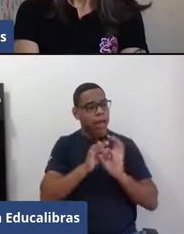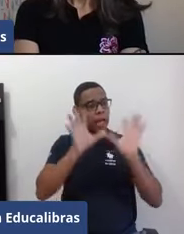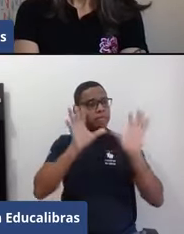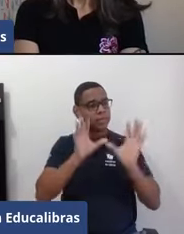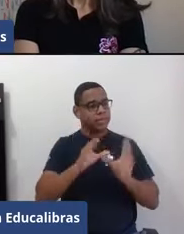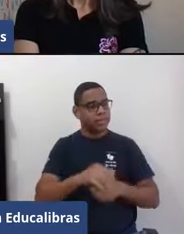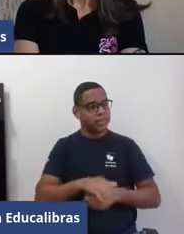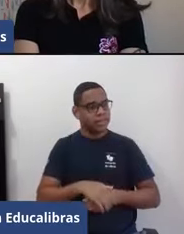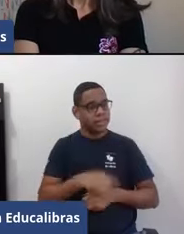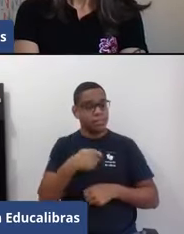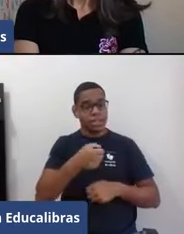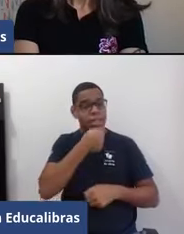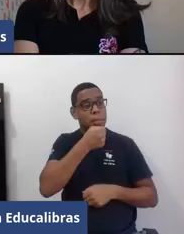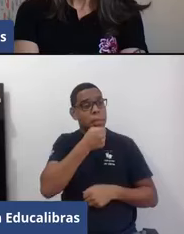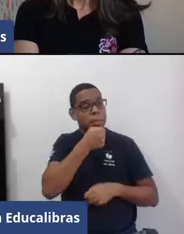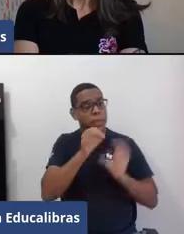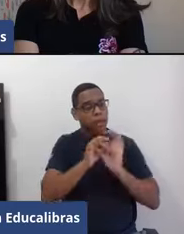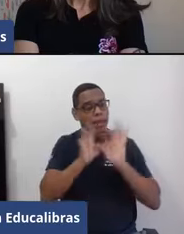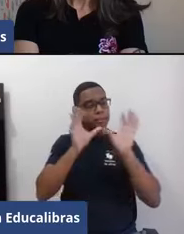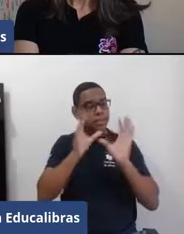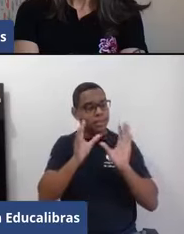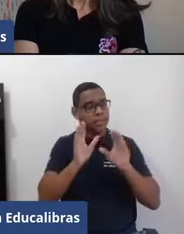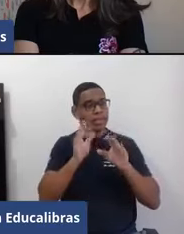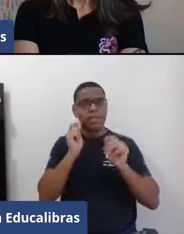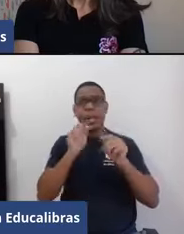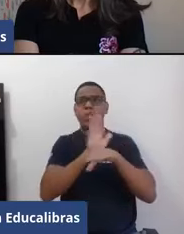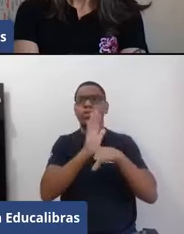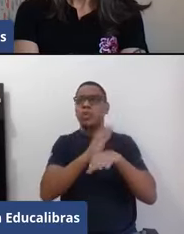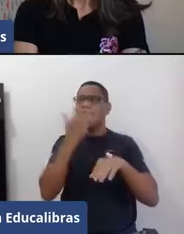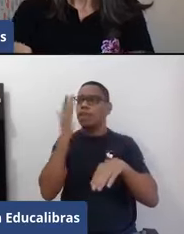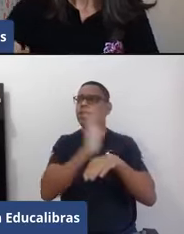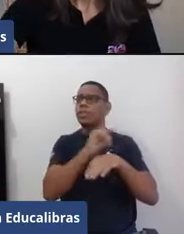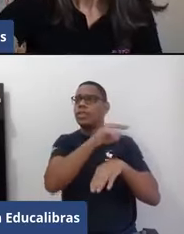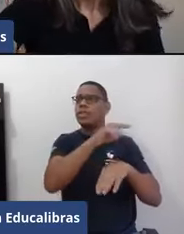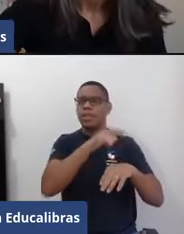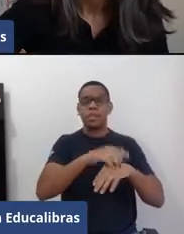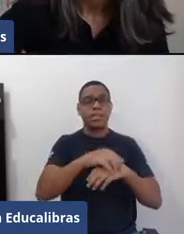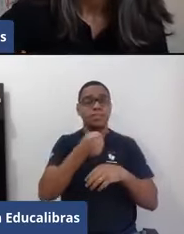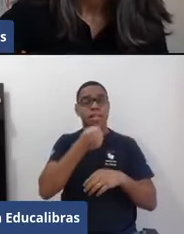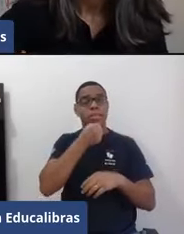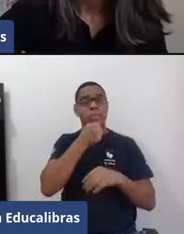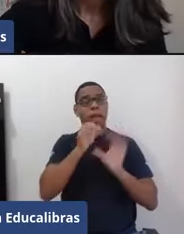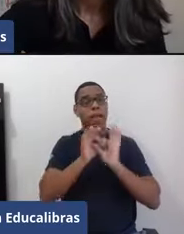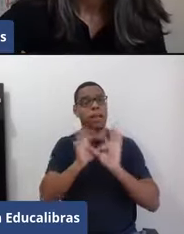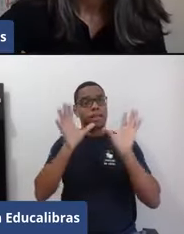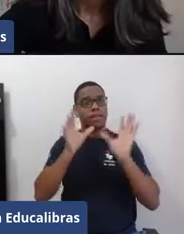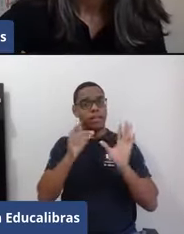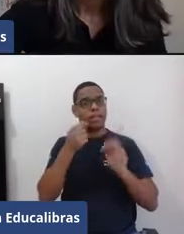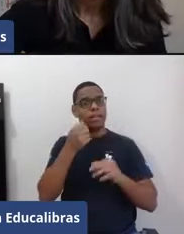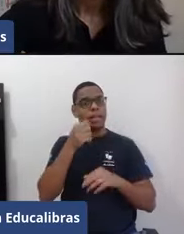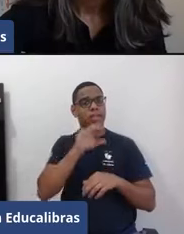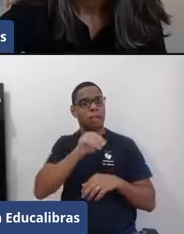Você precisa ligar o seu som. Liga para ela. Dá para você ligar para ela? Você precisa ligar o seu som aí.